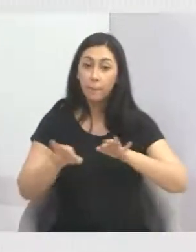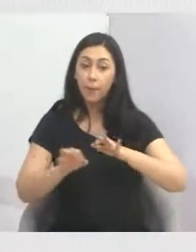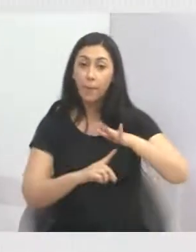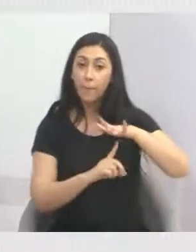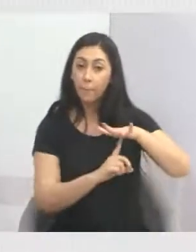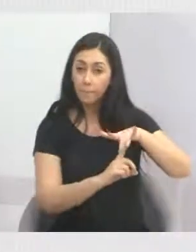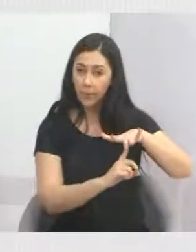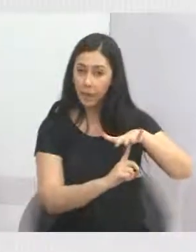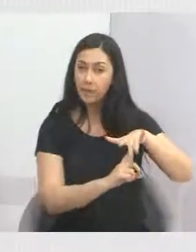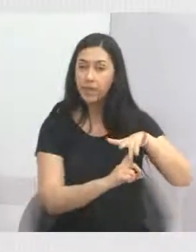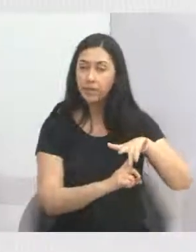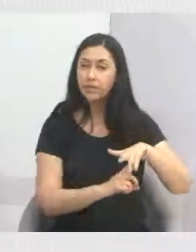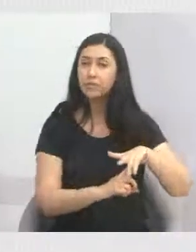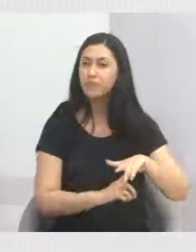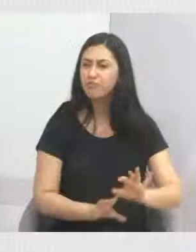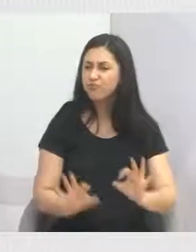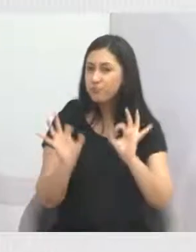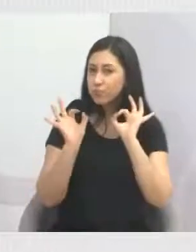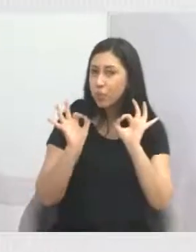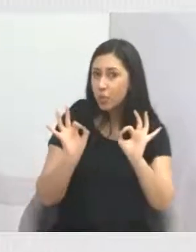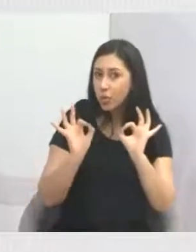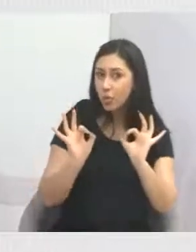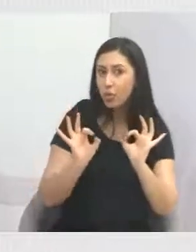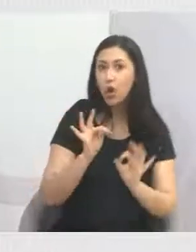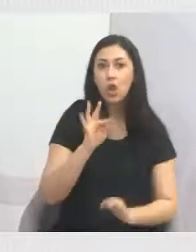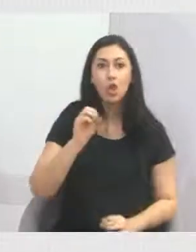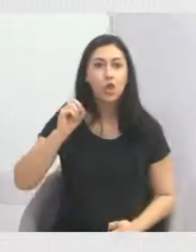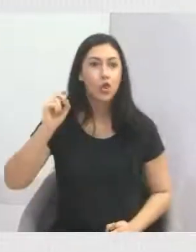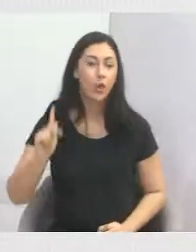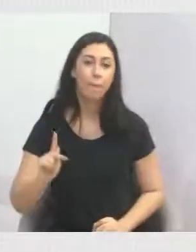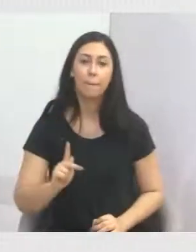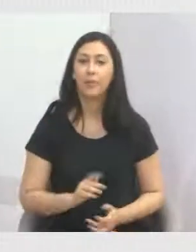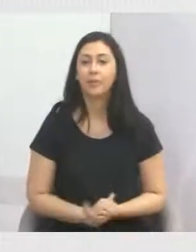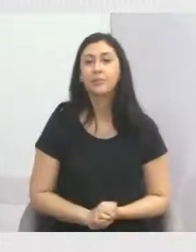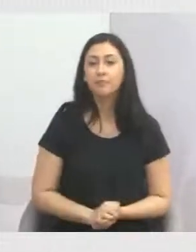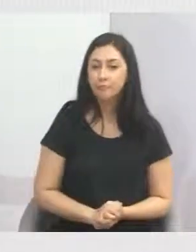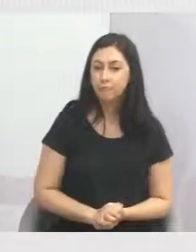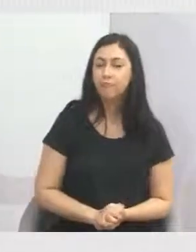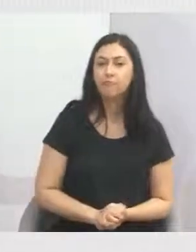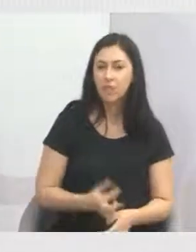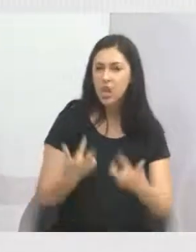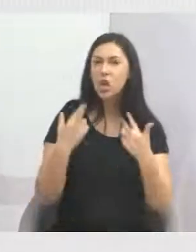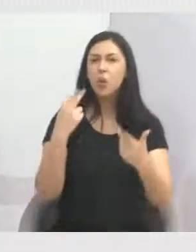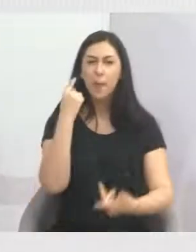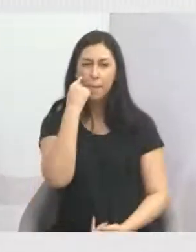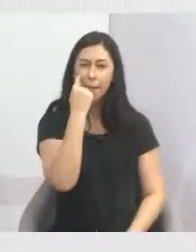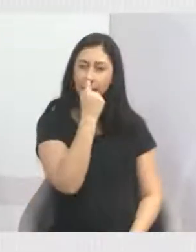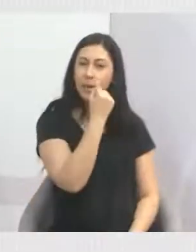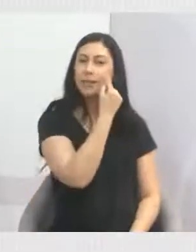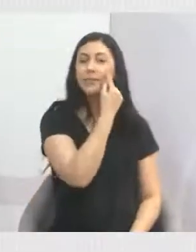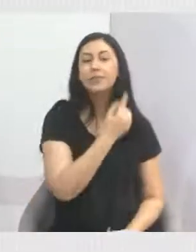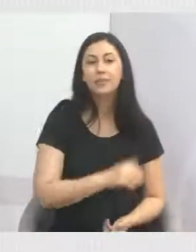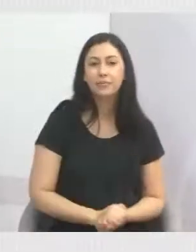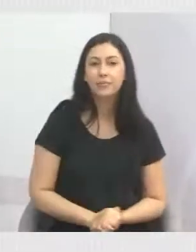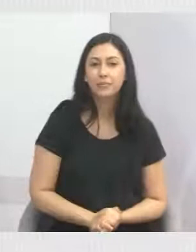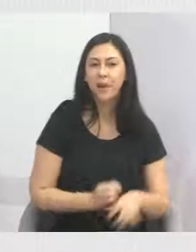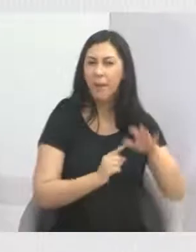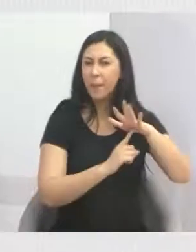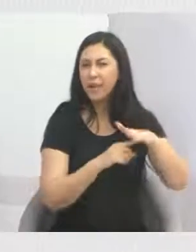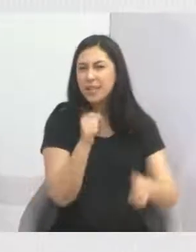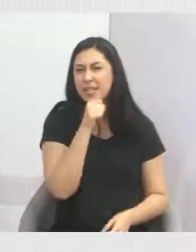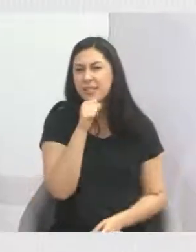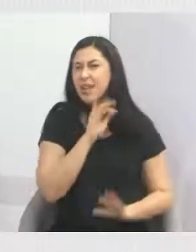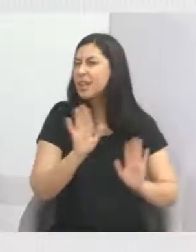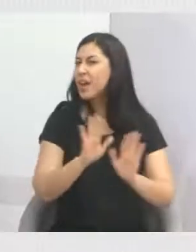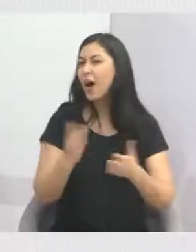gente, vai ficar top. Vai ficar do tamanho da comunidade do Parque Meia Lua. Chega de praça antiga, vamos